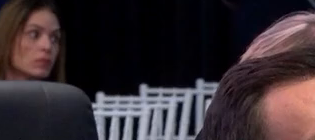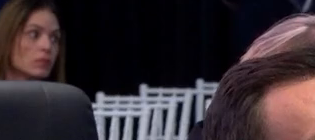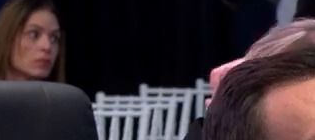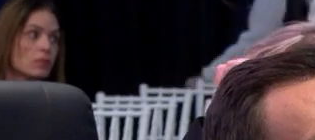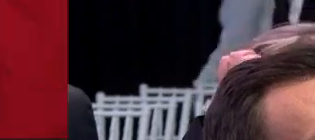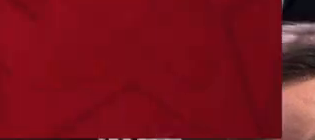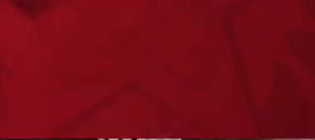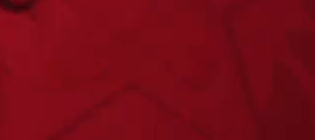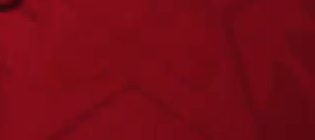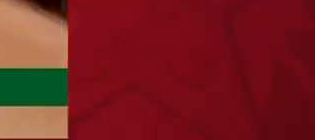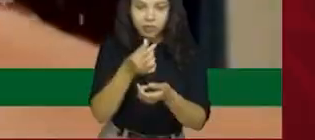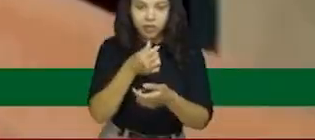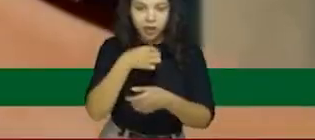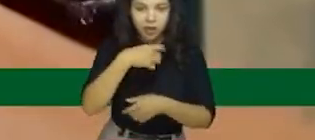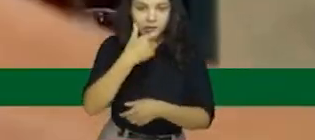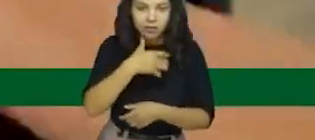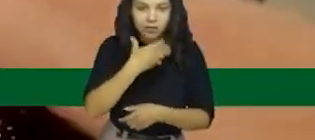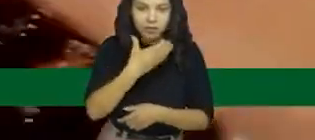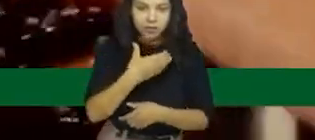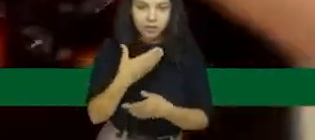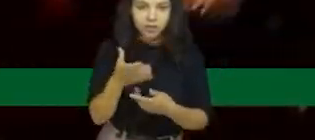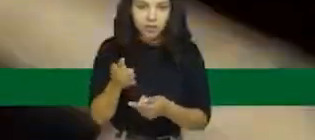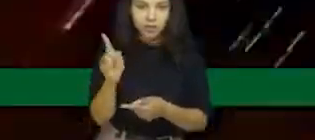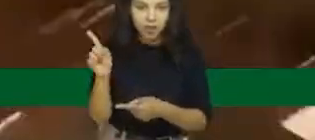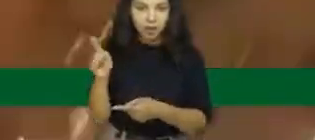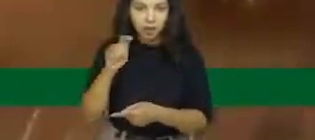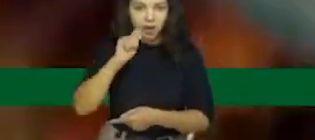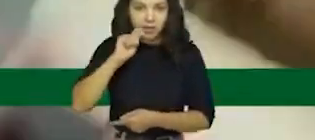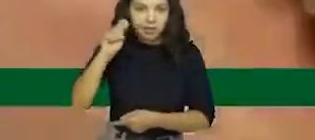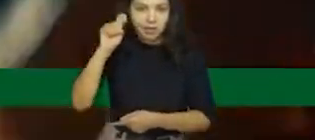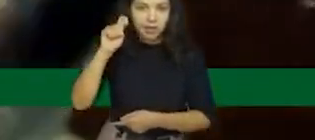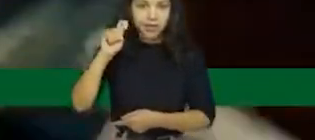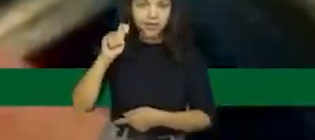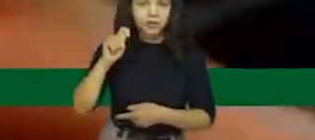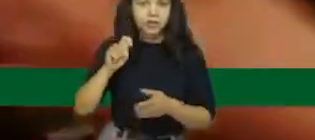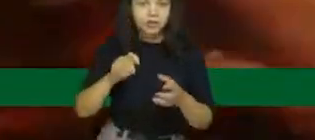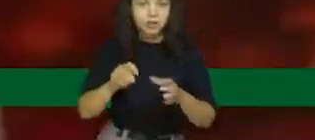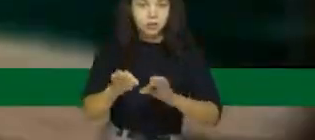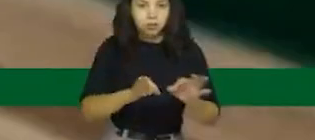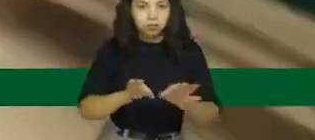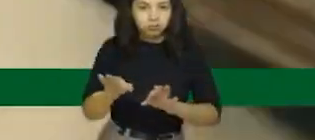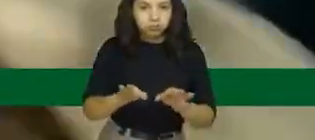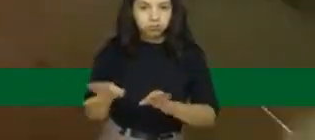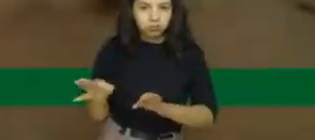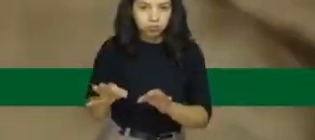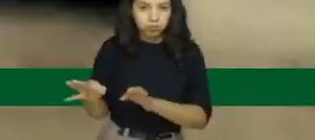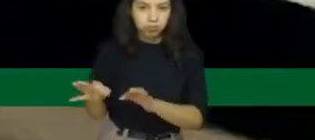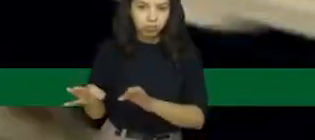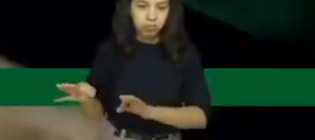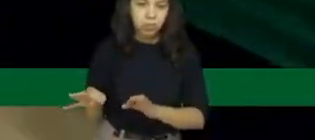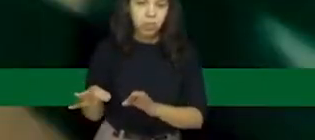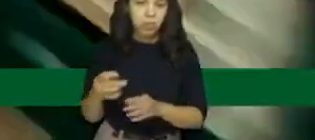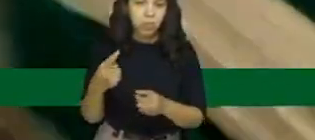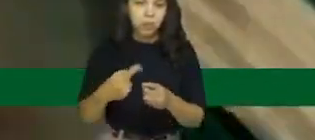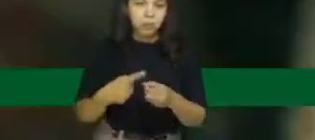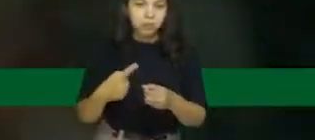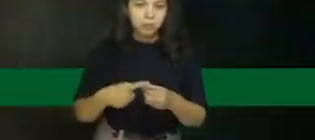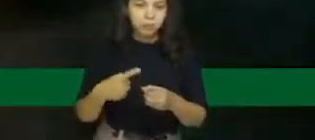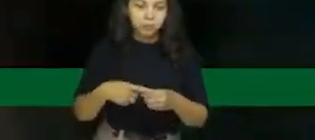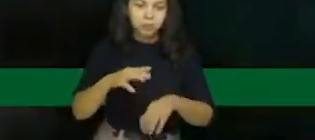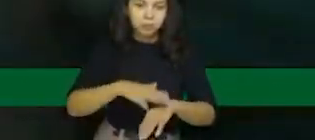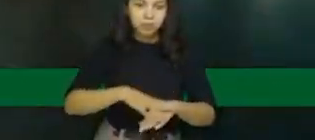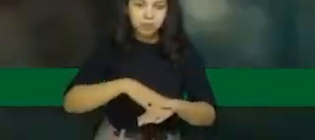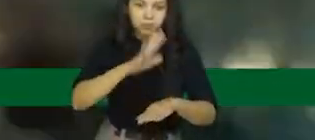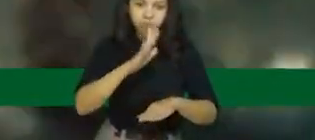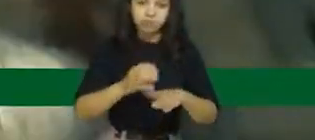Serra Catarinense. Isso aí é o pinhão, presidente Mauro, sendo processado no município que mais produz pinhão em